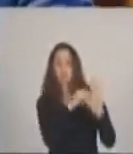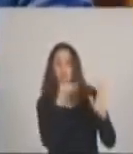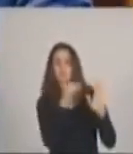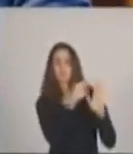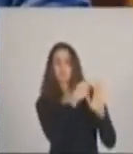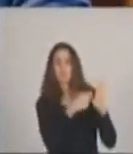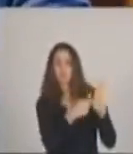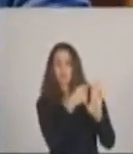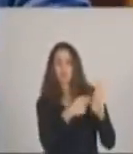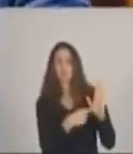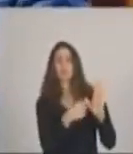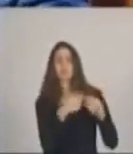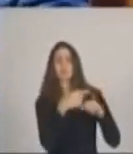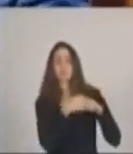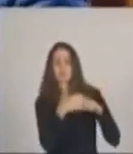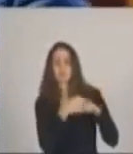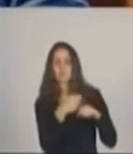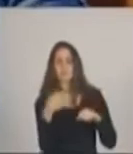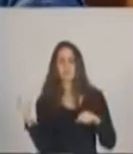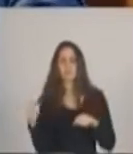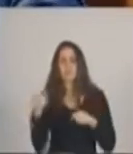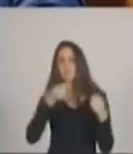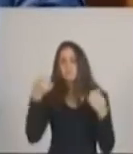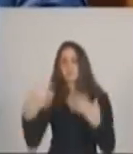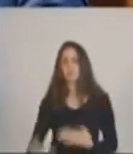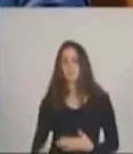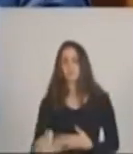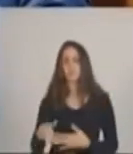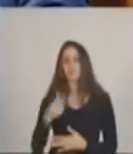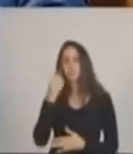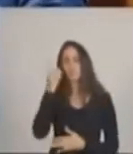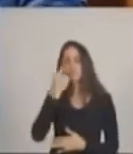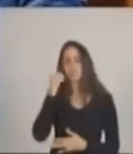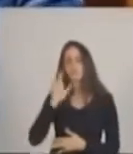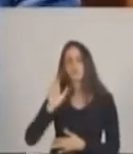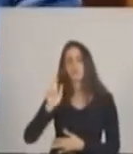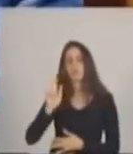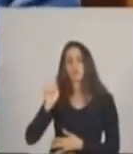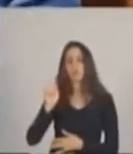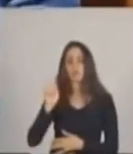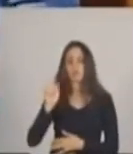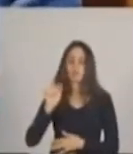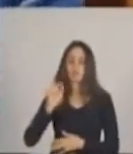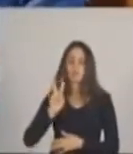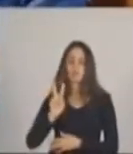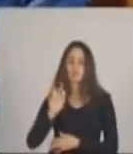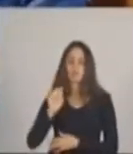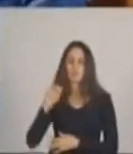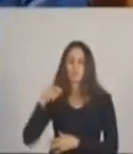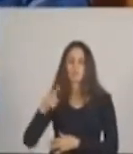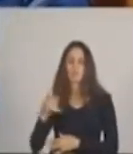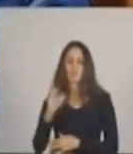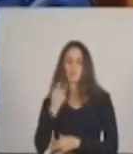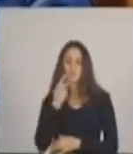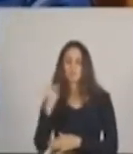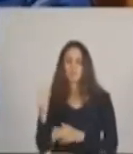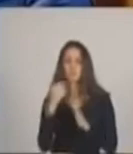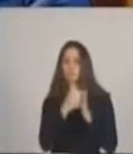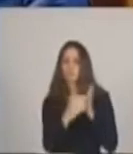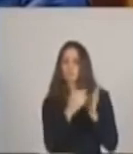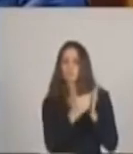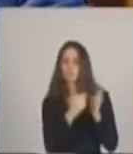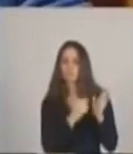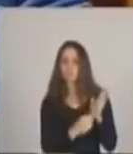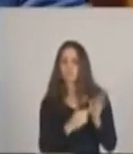deputado Vandinho fez no projeto inicial, apesar de achar que naquele caso especificamente não